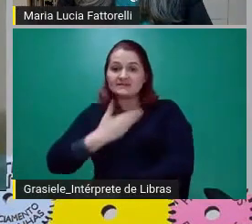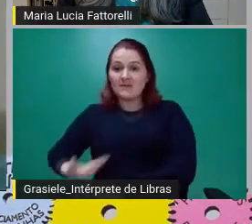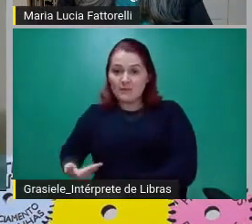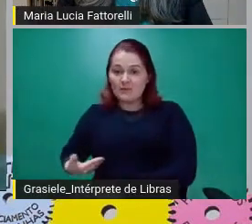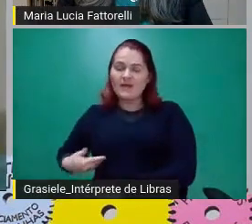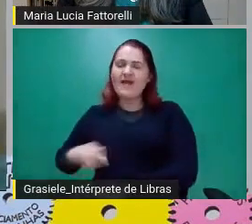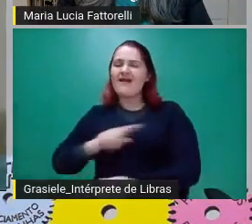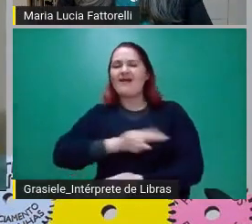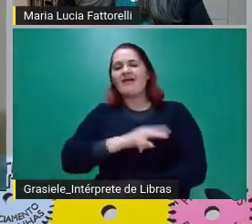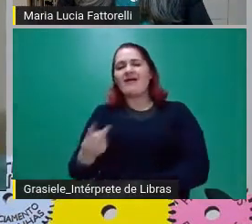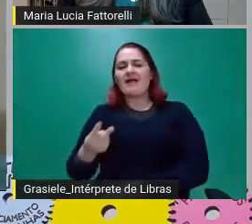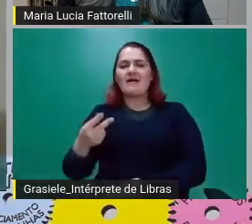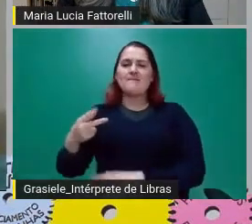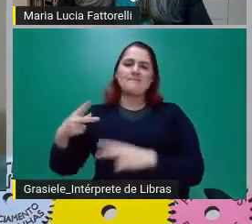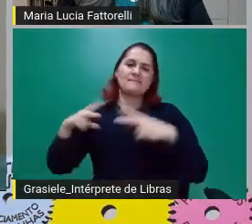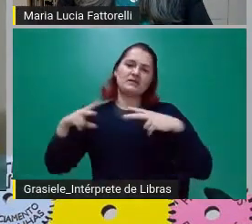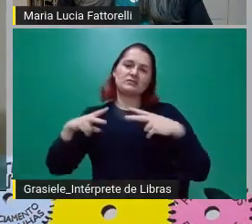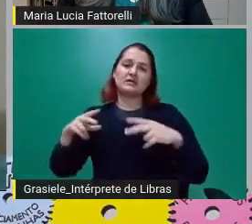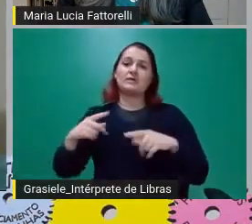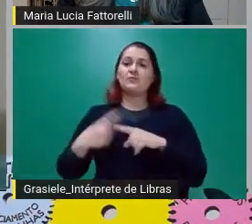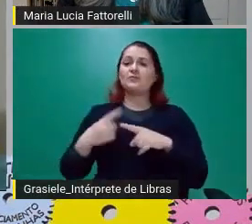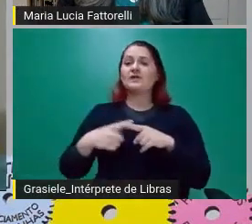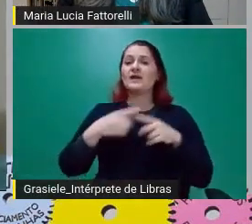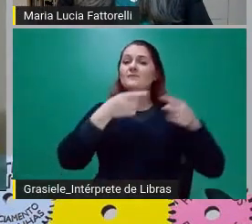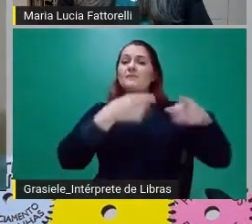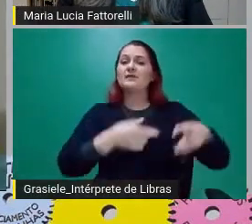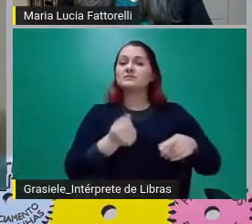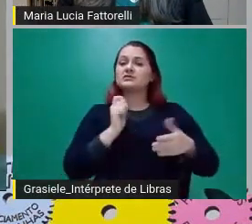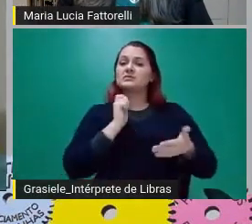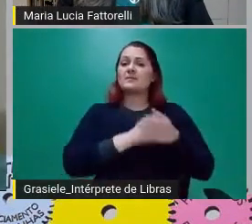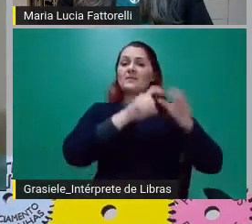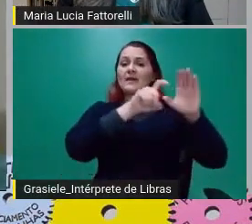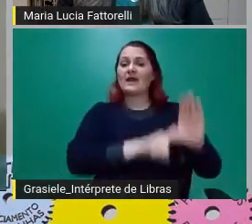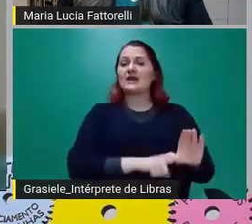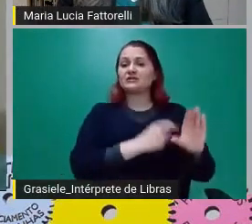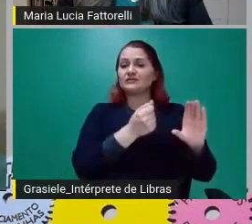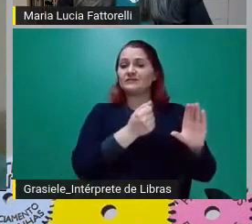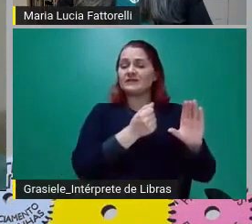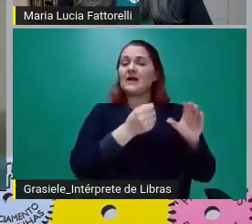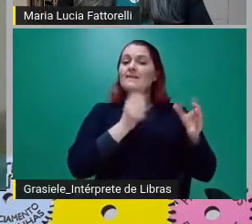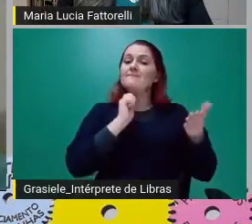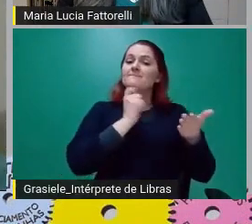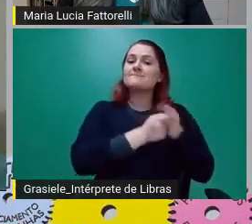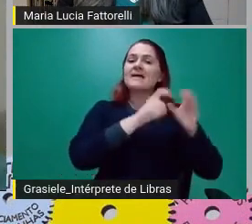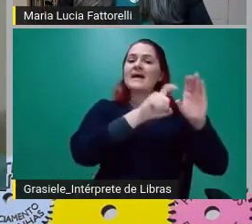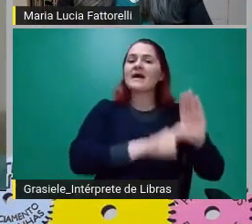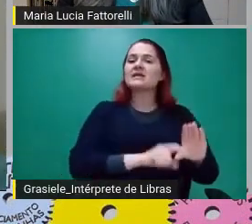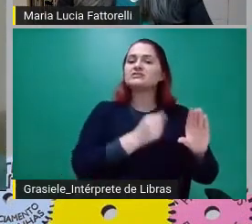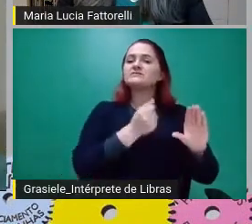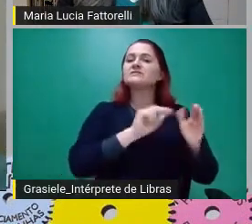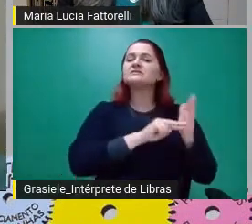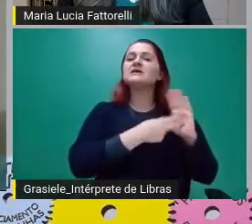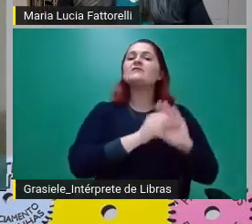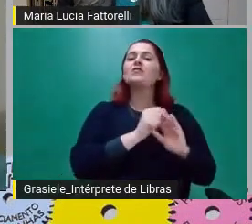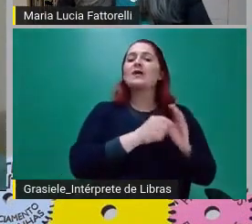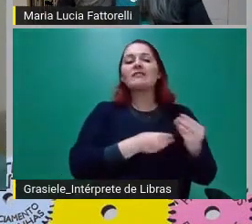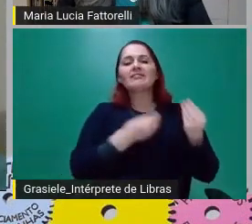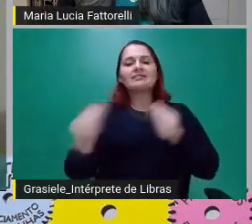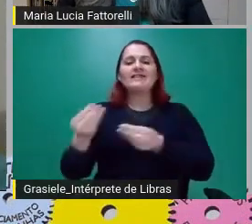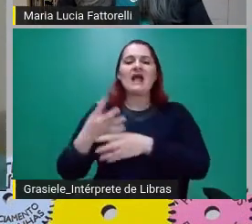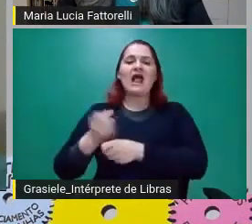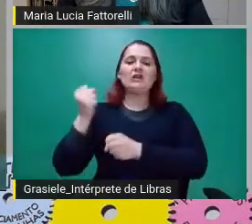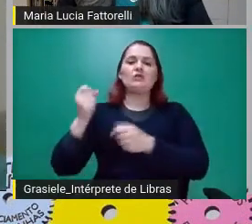para pagar a dívida, é para sobrar dinheiro para aumentar o lucro de um capitalismo que está em crise. Então, quem perde é a